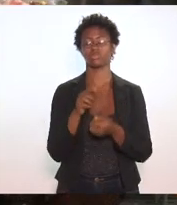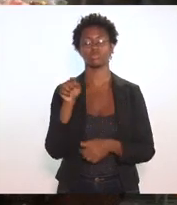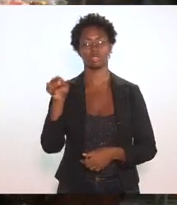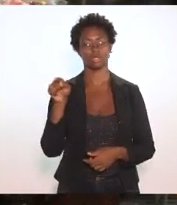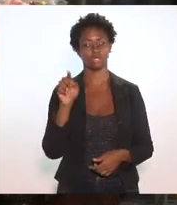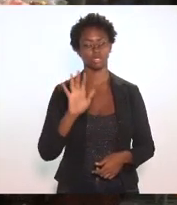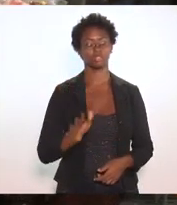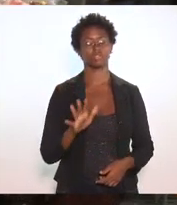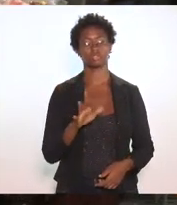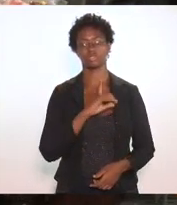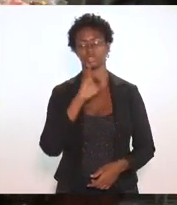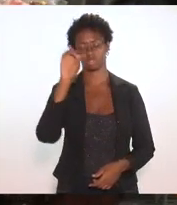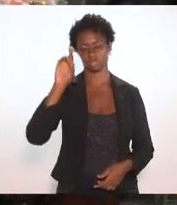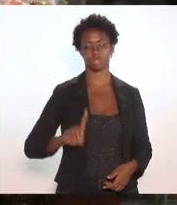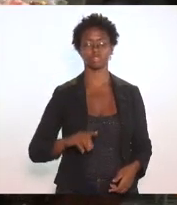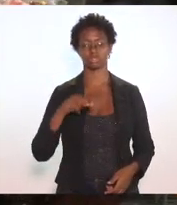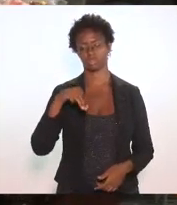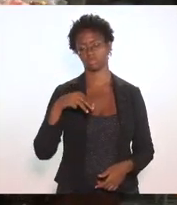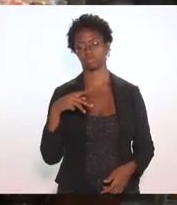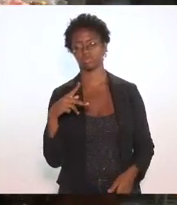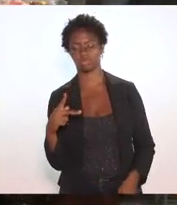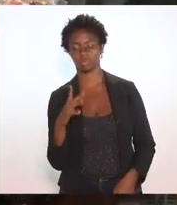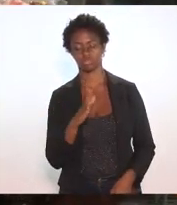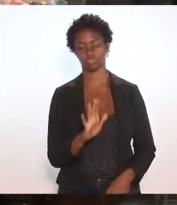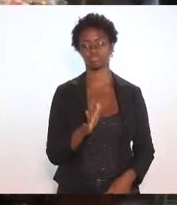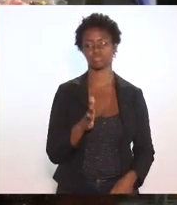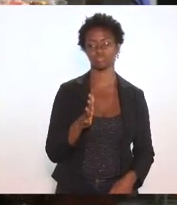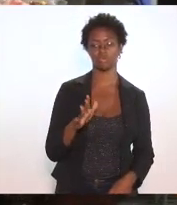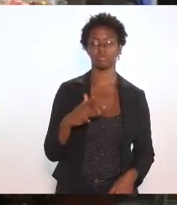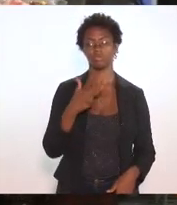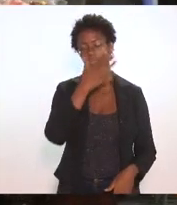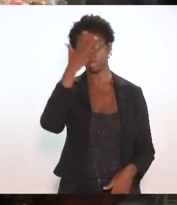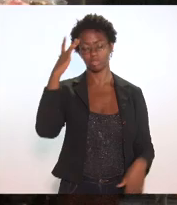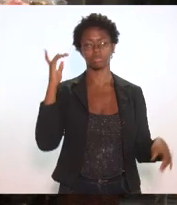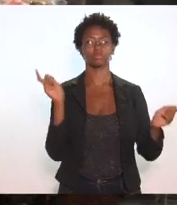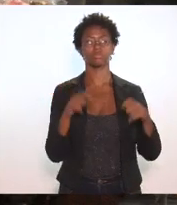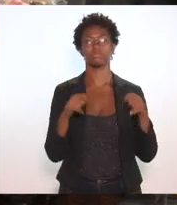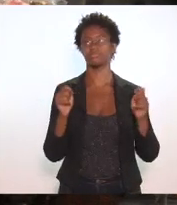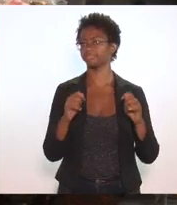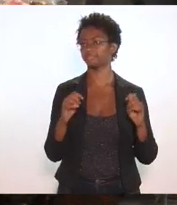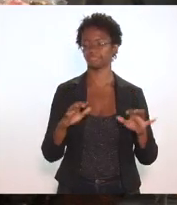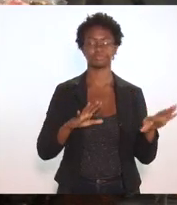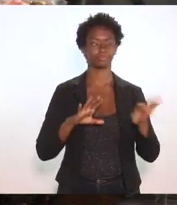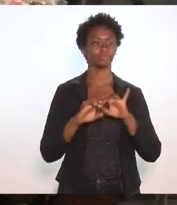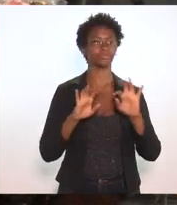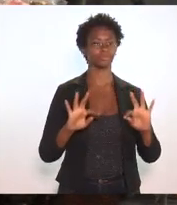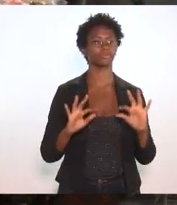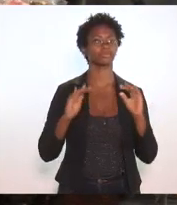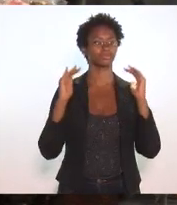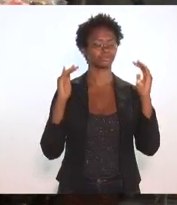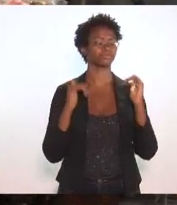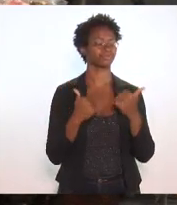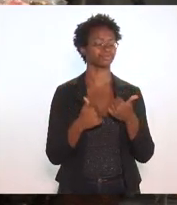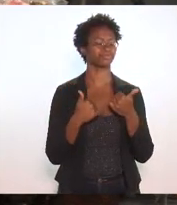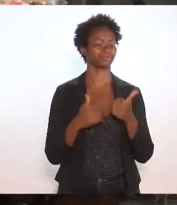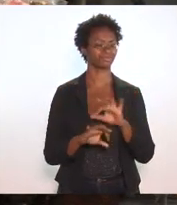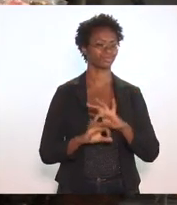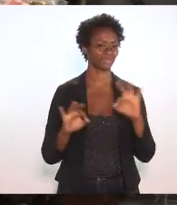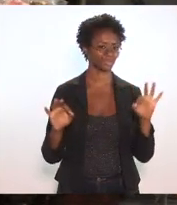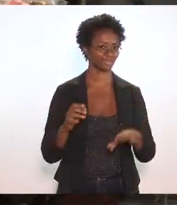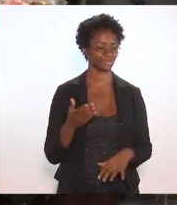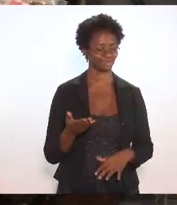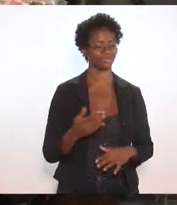diretor da ANP, uma pessoa muito competente, um alto gabarito, como diriam os antigos.